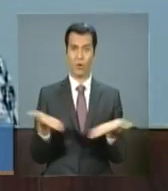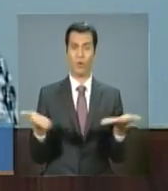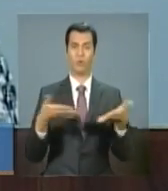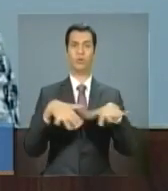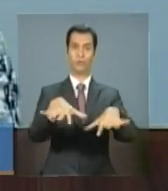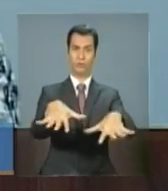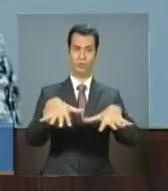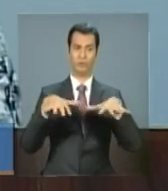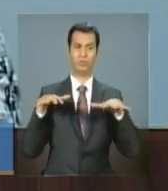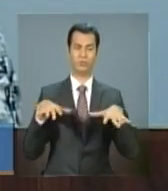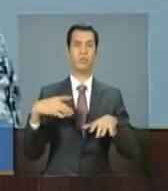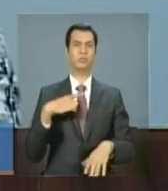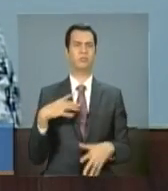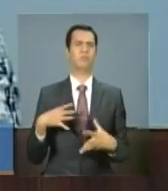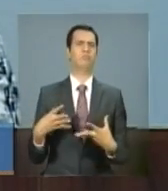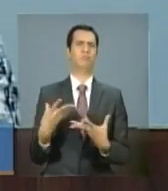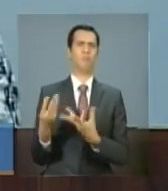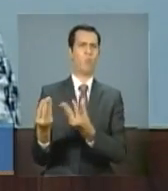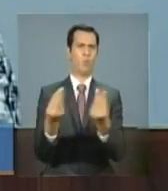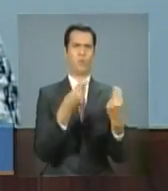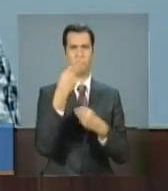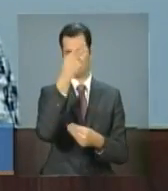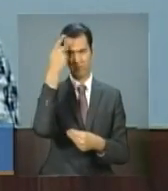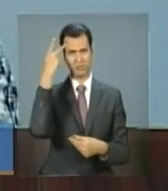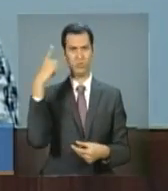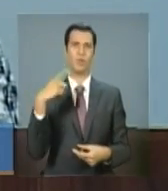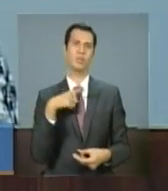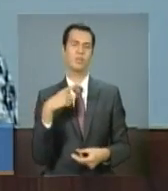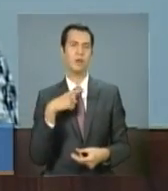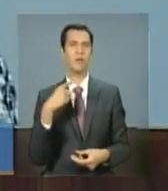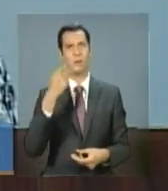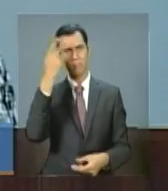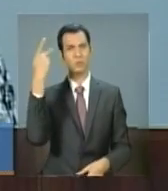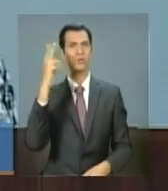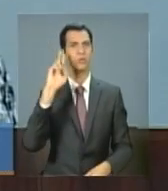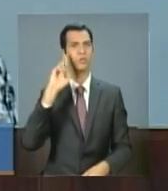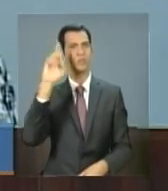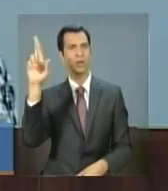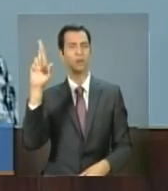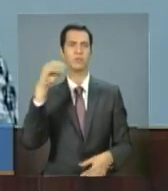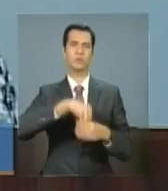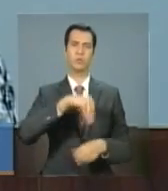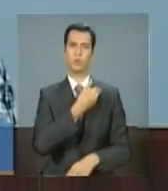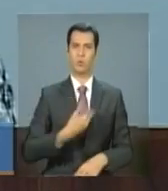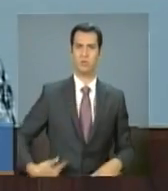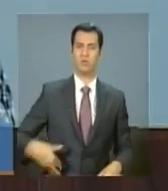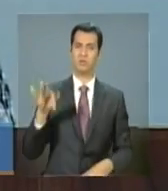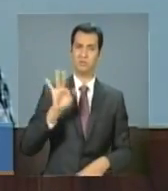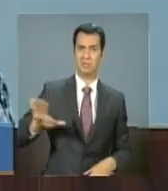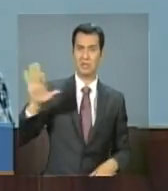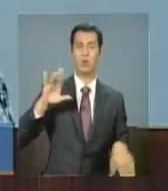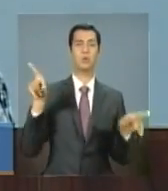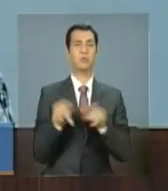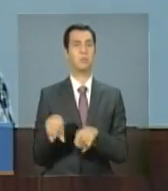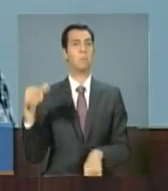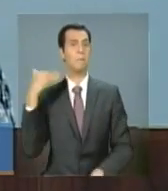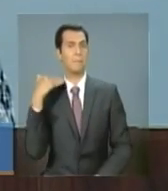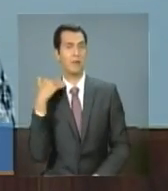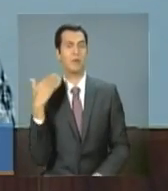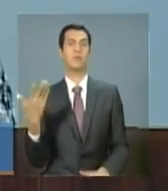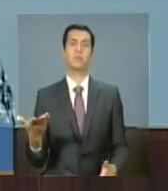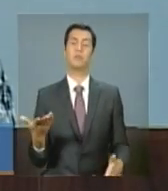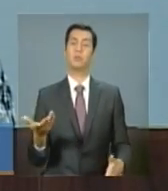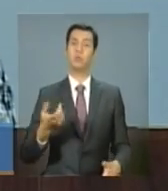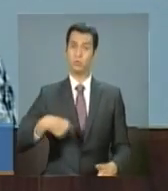plenário multidisciplinar, com gestores de todas as áreas do governo federal, de bancos. Da mesma forma, nós temos